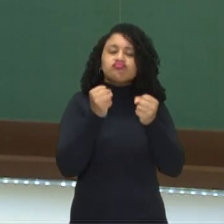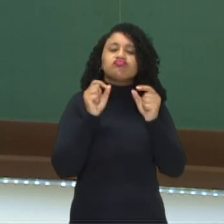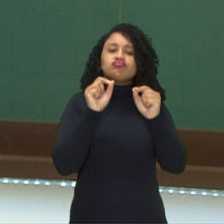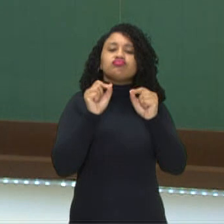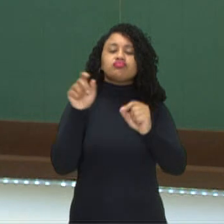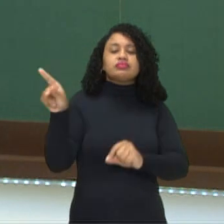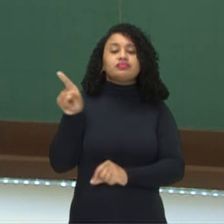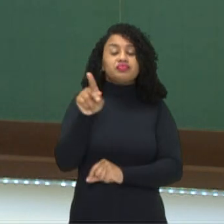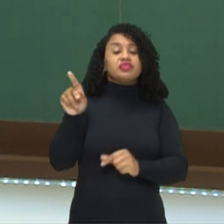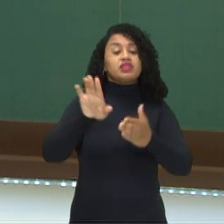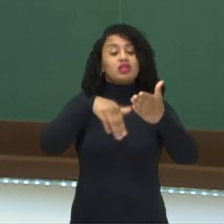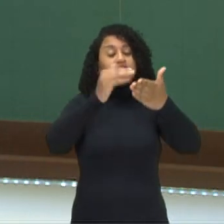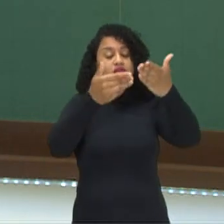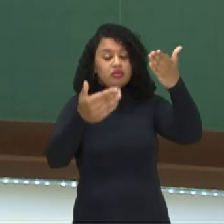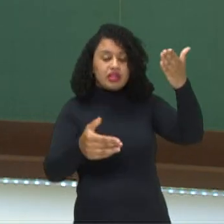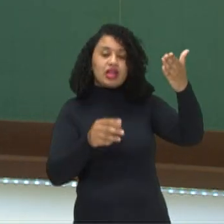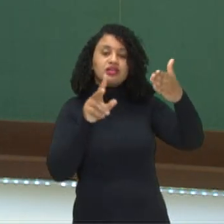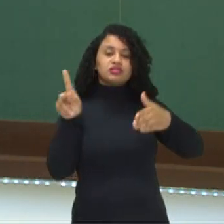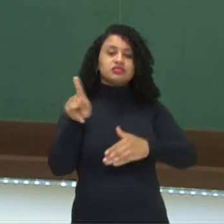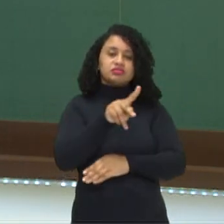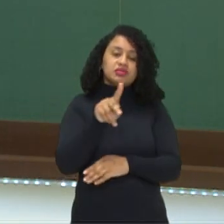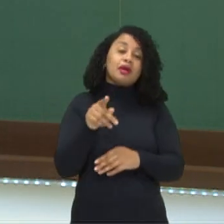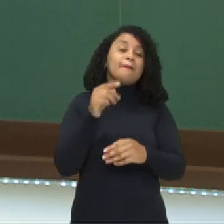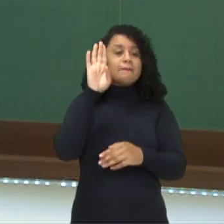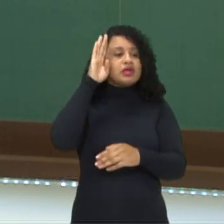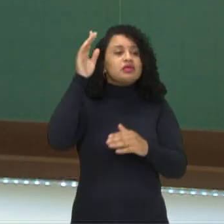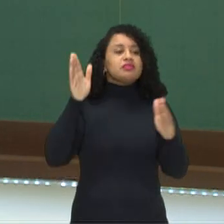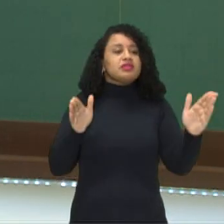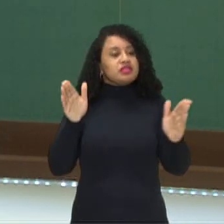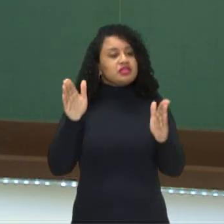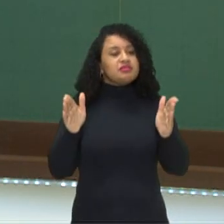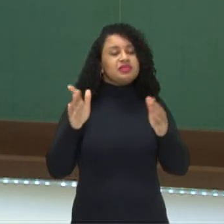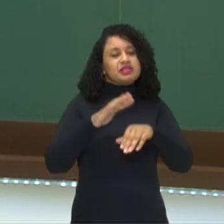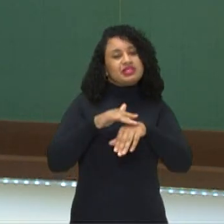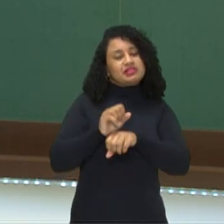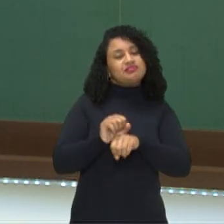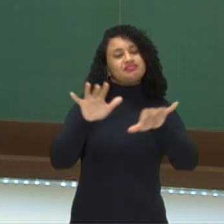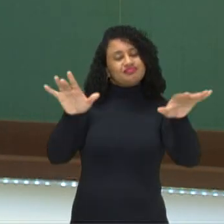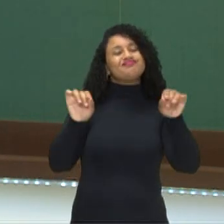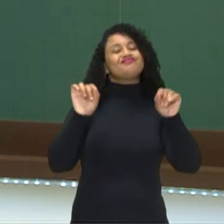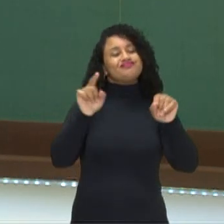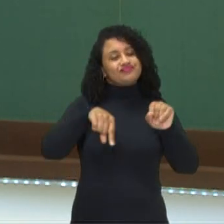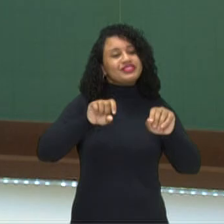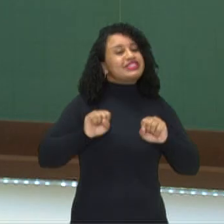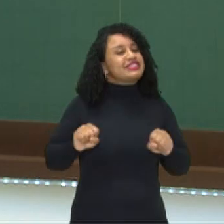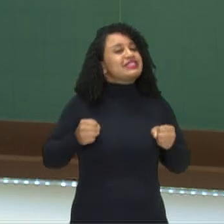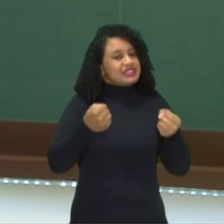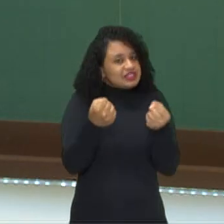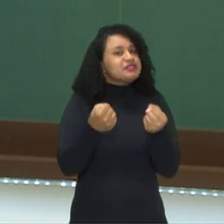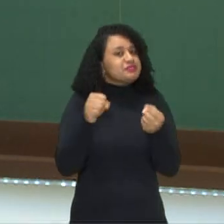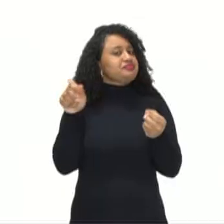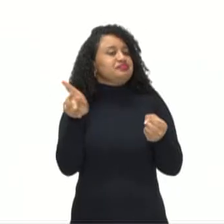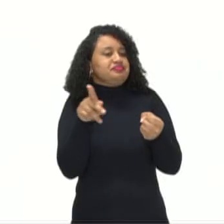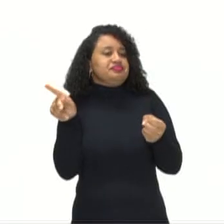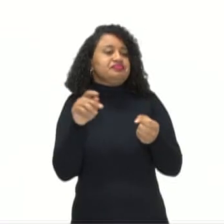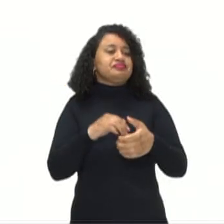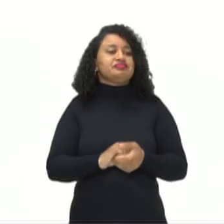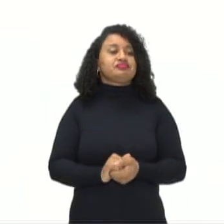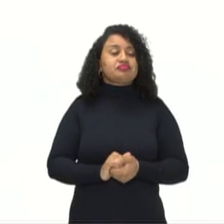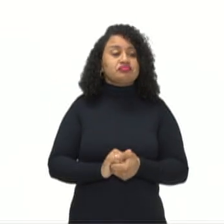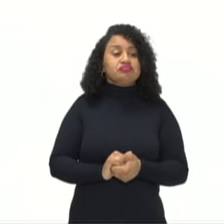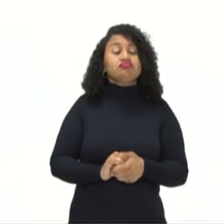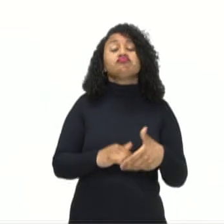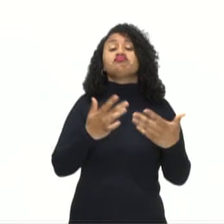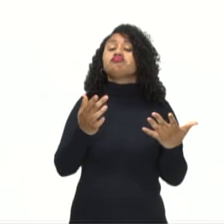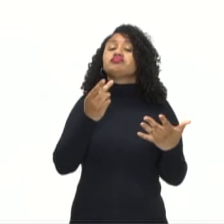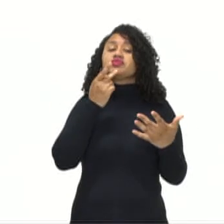uma homenagem para os professores, ainda mais nesse momento de pandemia, que são verdadeiros guerreiros, né? Então, o